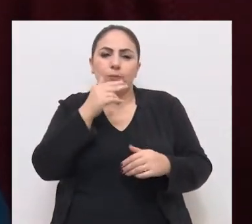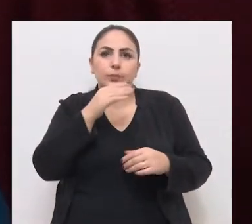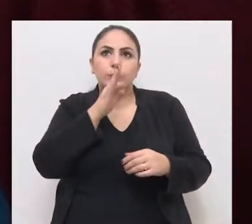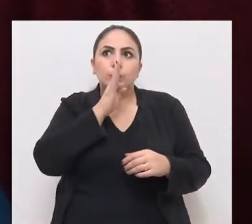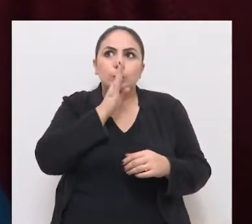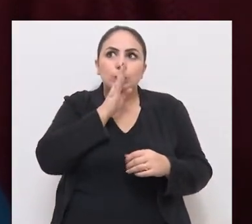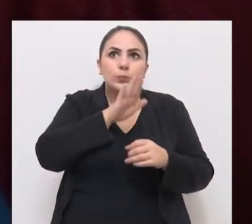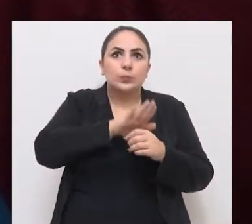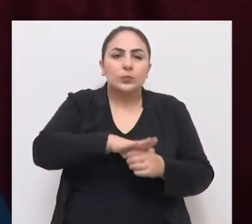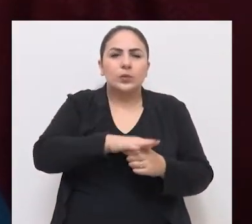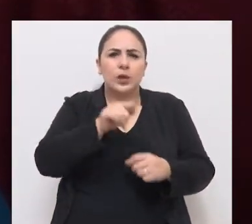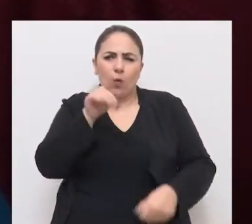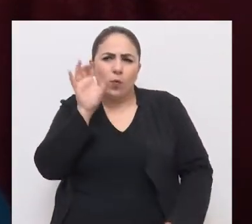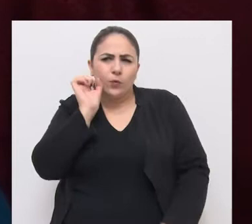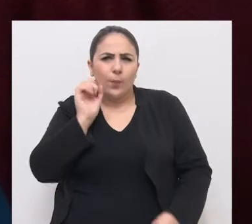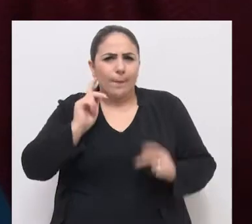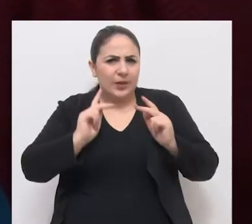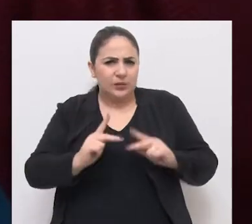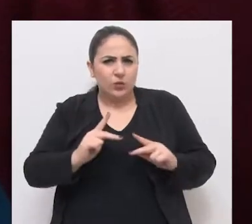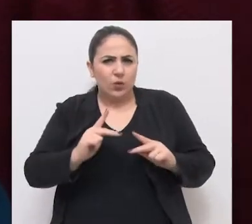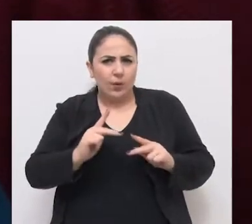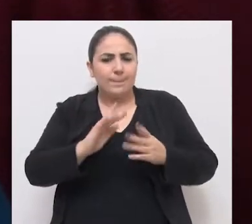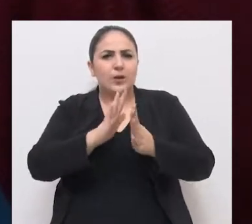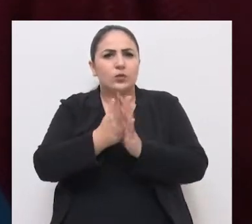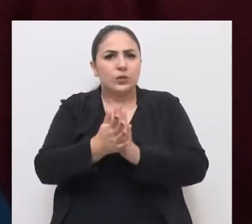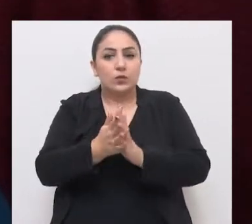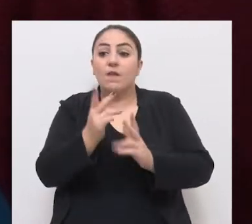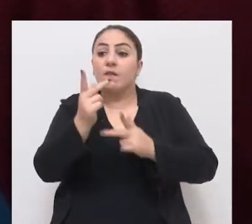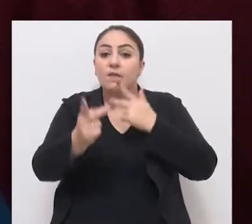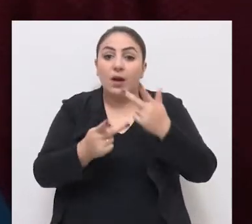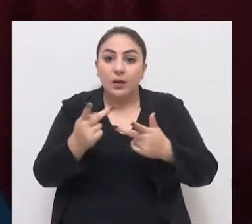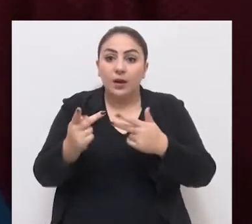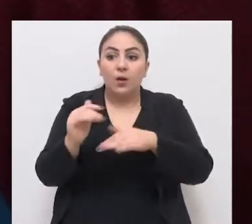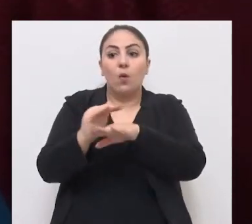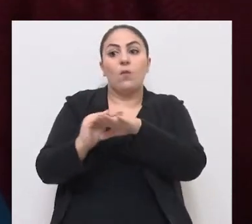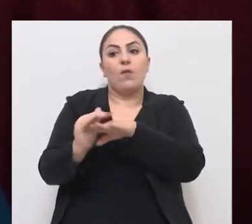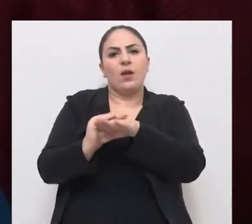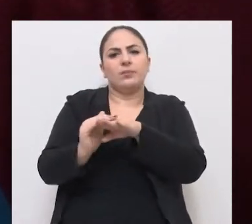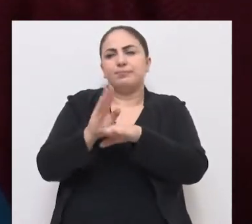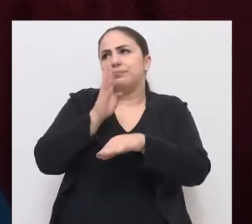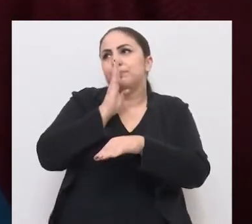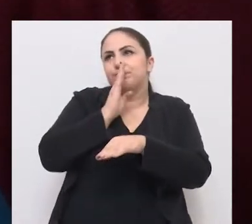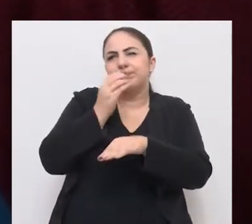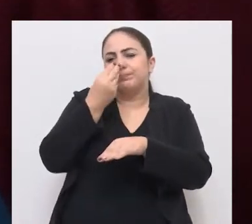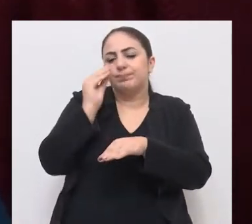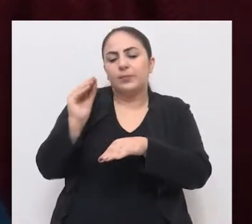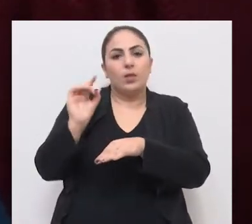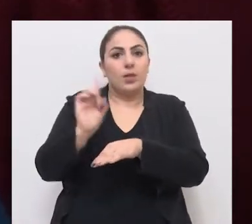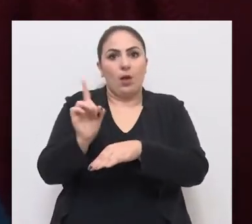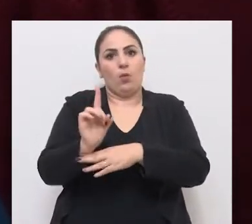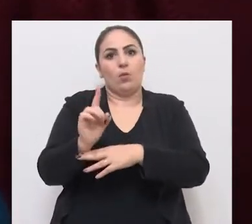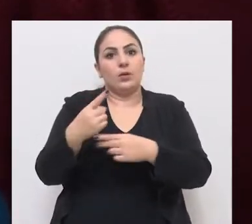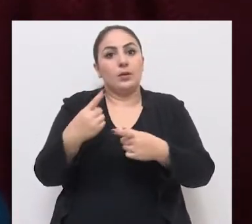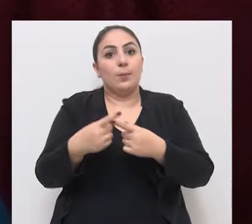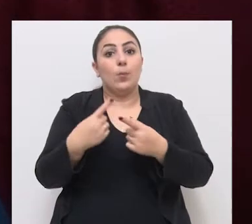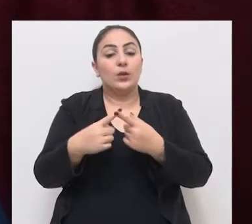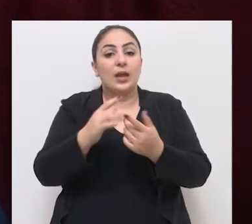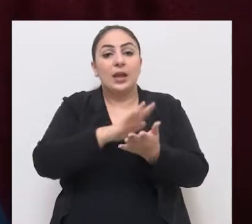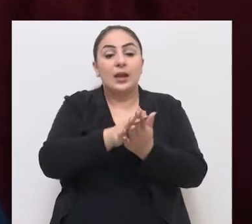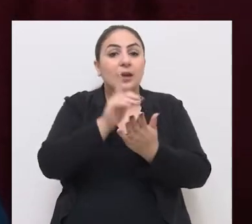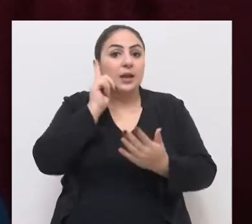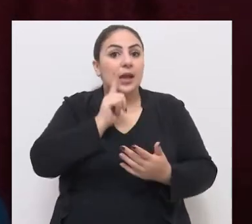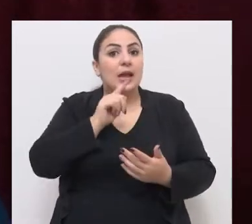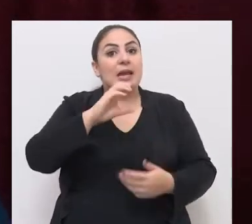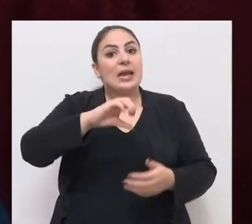omita. Ouviu alguém ser preconceituoso? Fale, converse, não deixa passar em branco, porque racismo